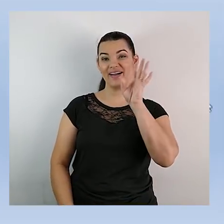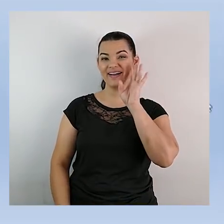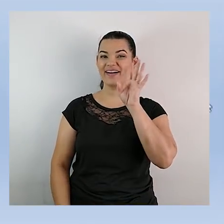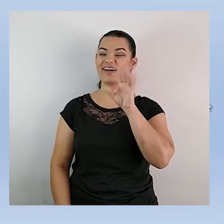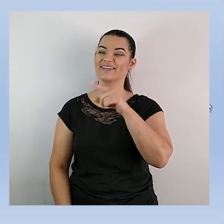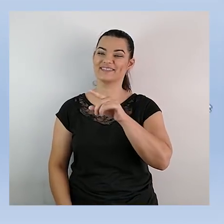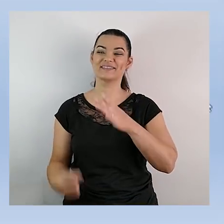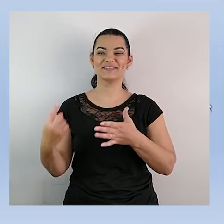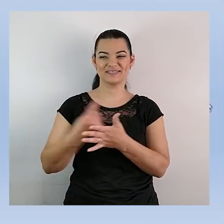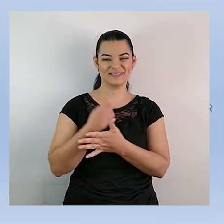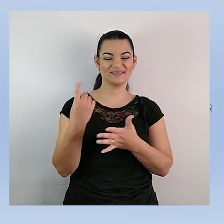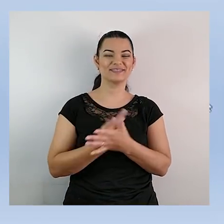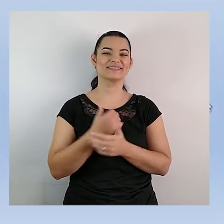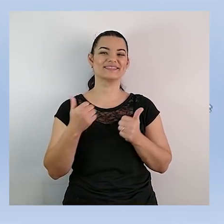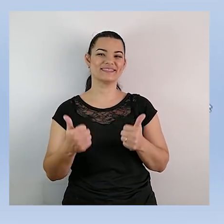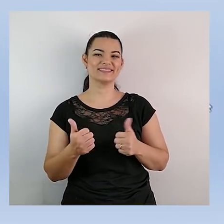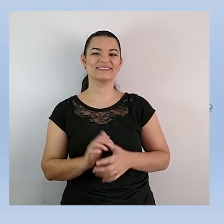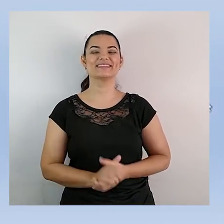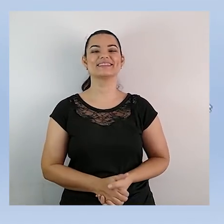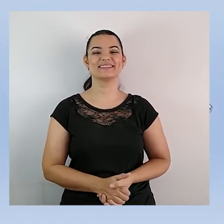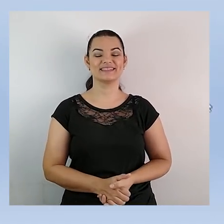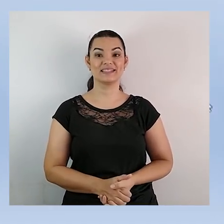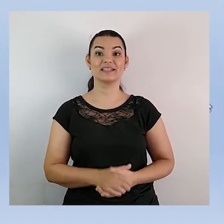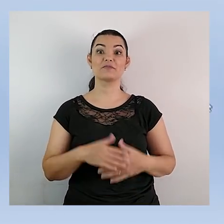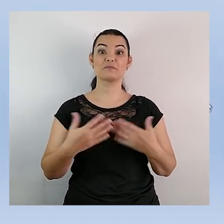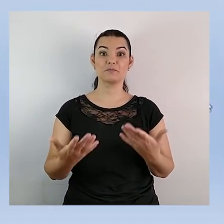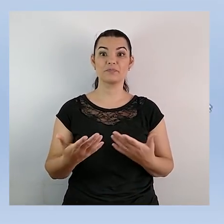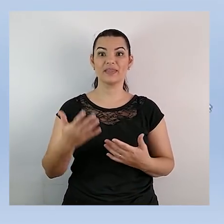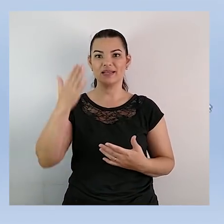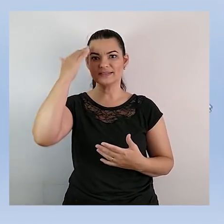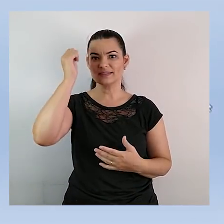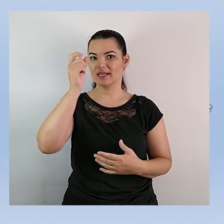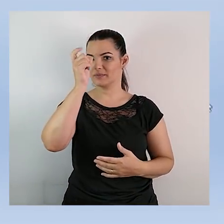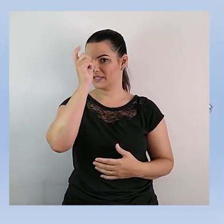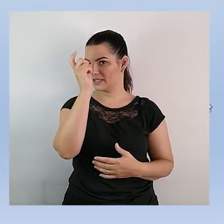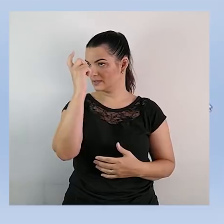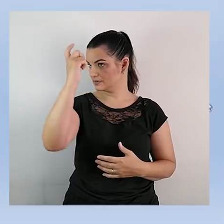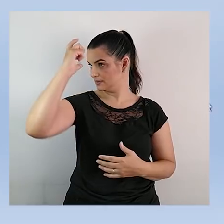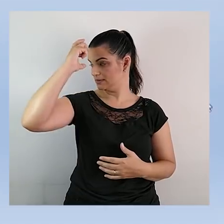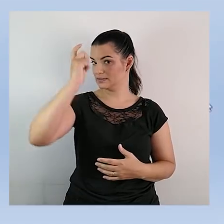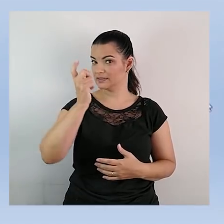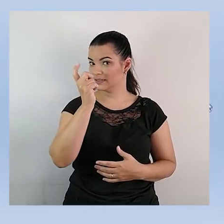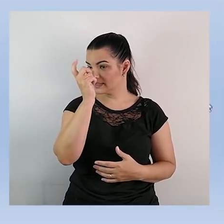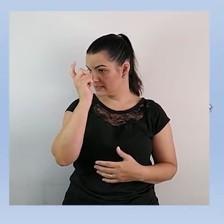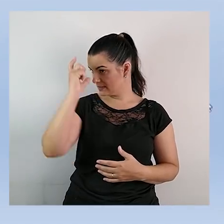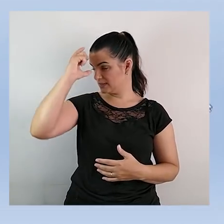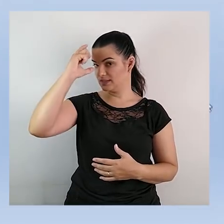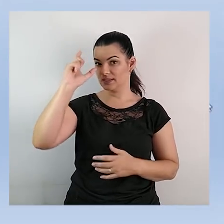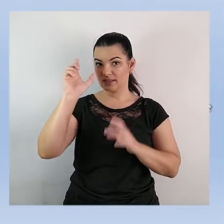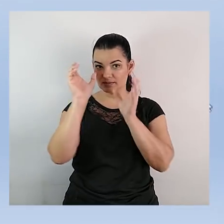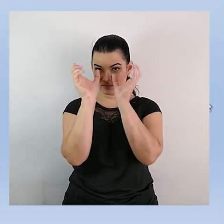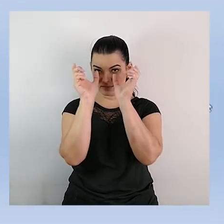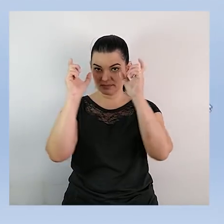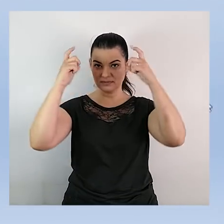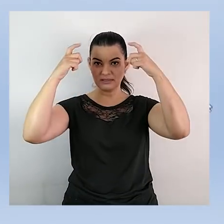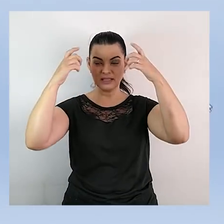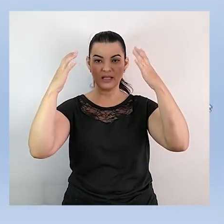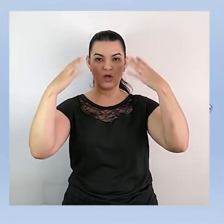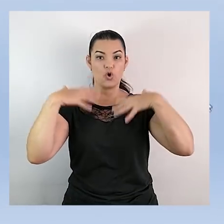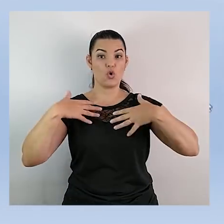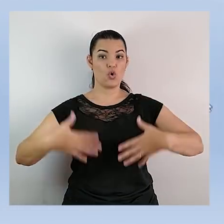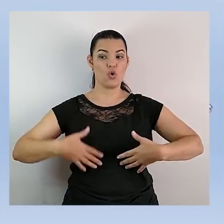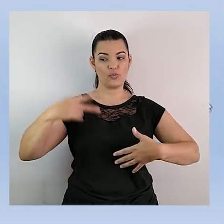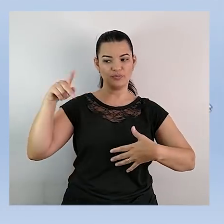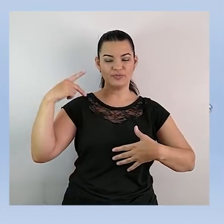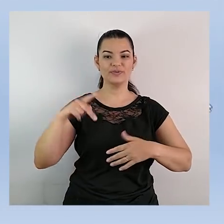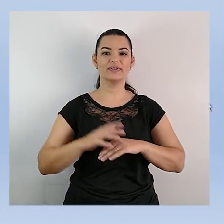Tchau. Olha, que legal, Bernardo. Bacana, boa pergunta. Aquela pinça, né? Aquela